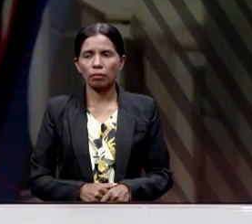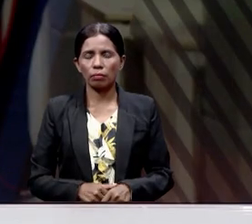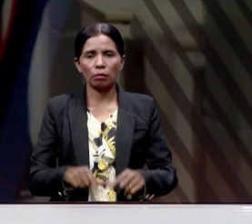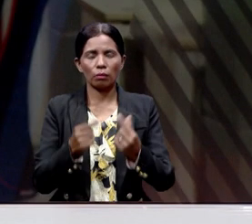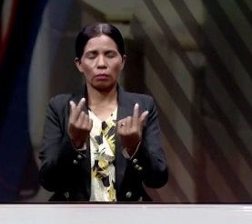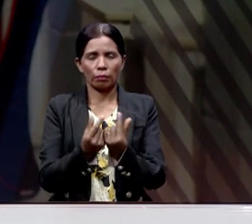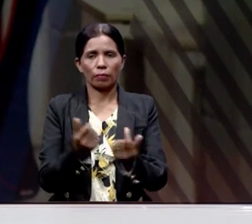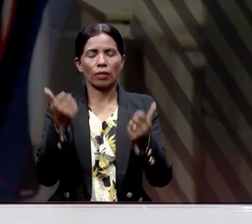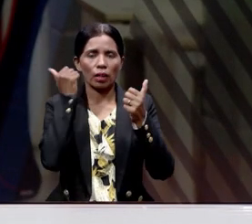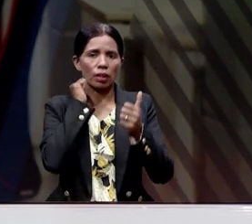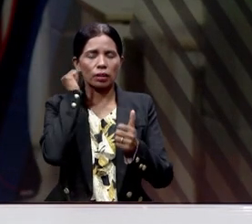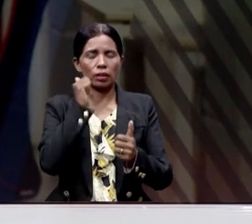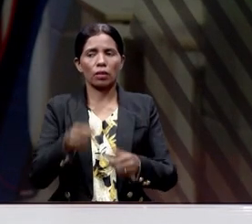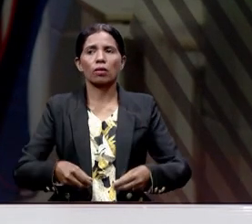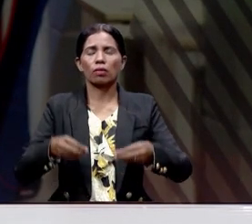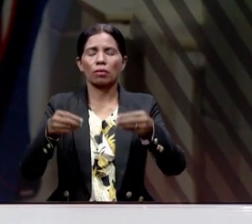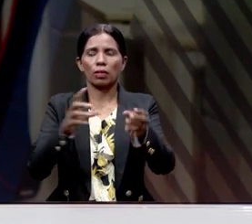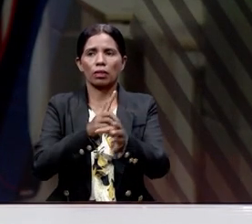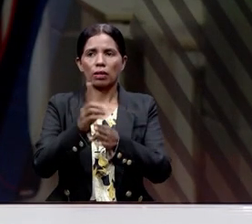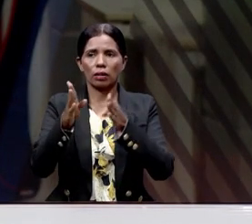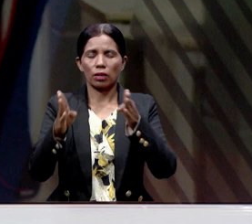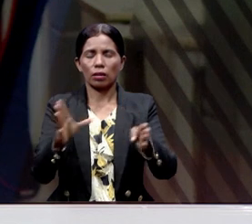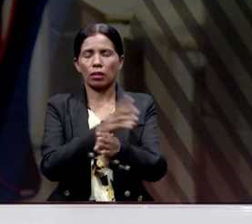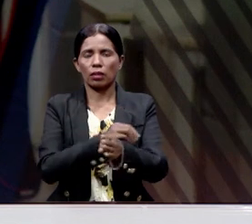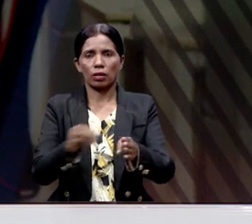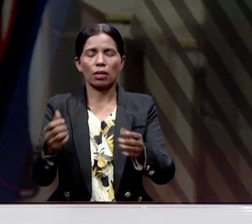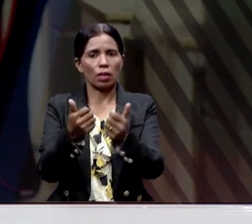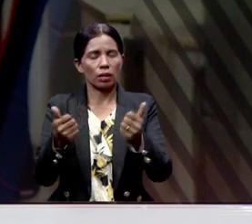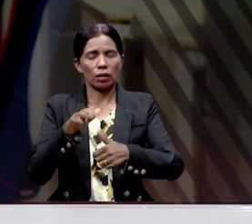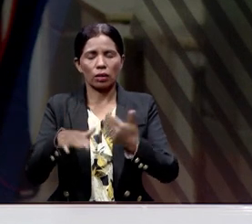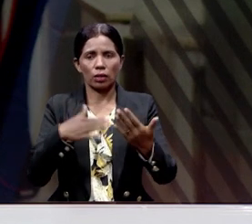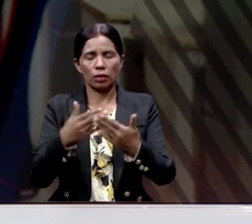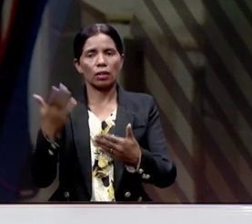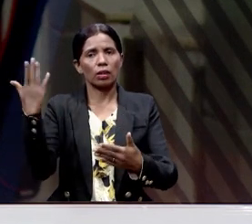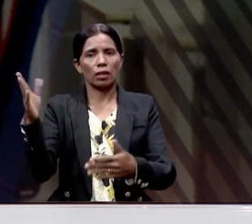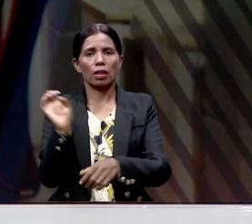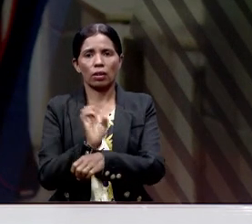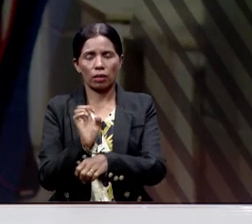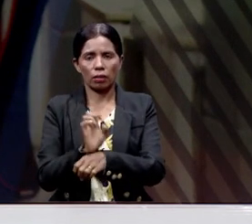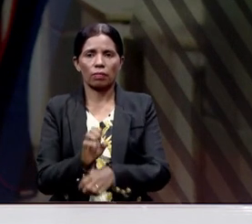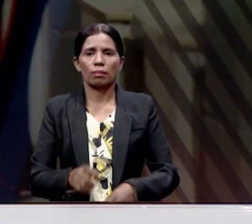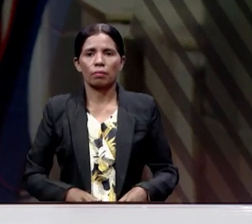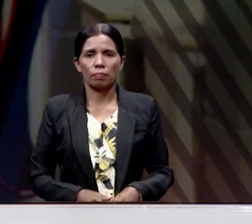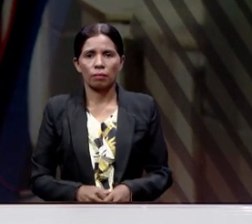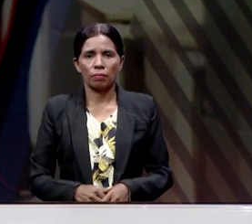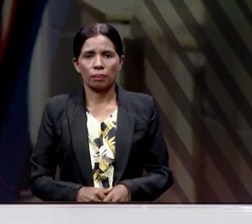equipa assunto ASEAN foi formação para dirigente linha ministerial no ASEAN Sicília e a área econômica.